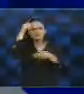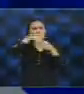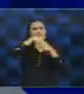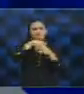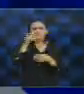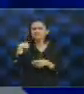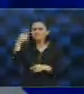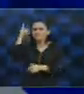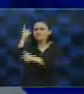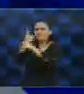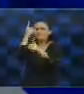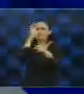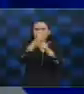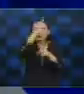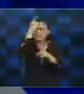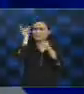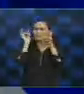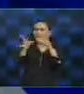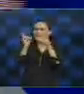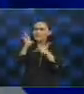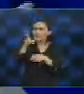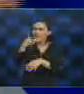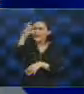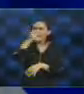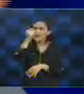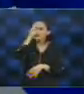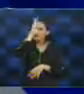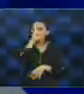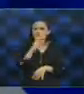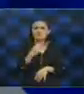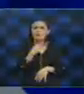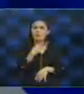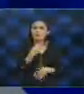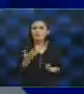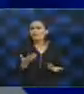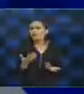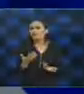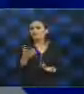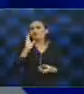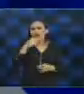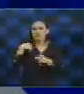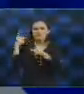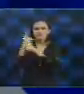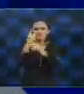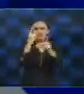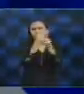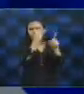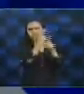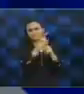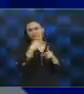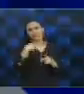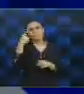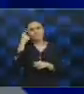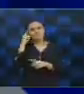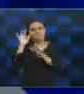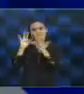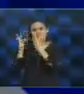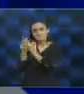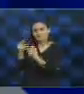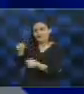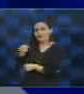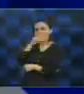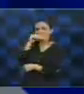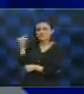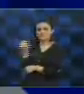Flagrei mercearias vendendo o leite do meu filho para pessoas que simplesmente faziam, era um comércio aquilo. Eu penso na vida das crianças.